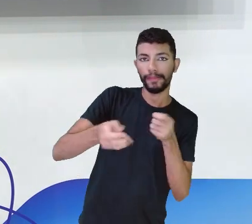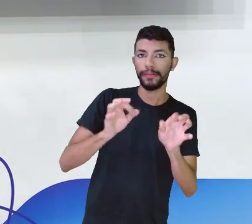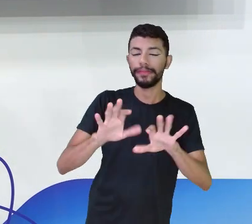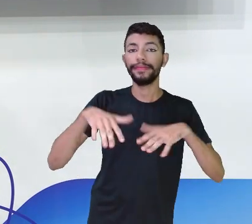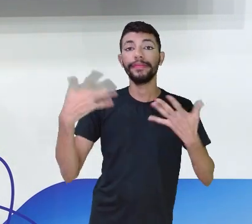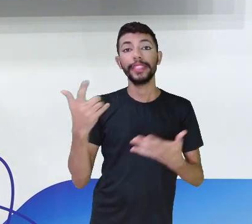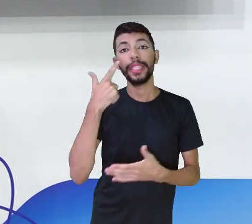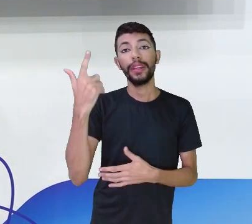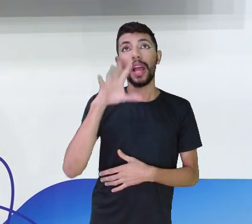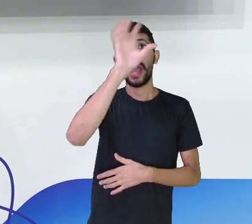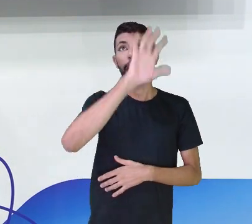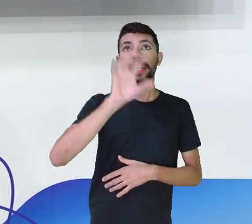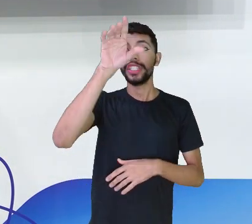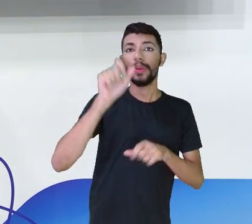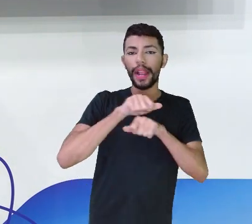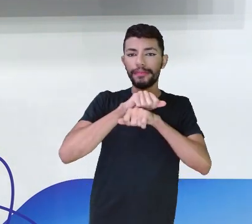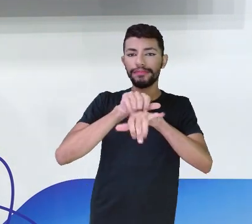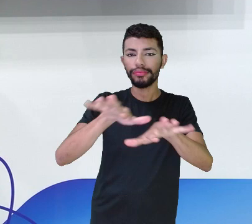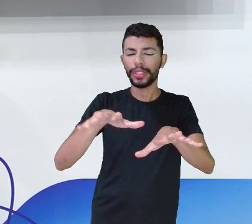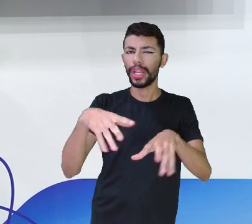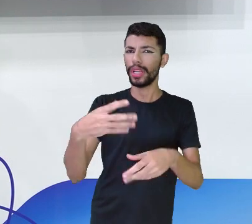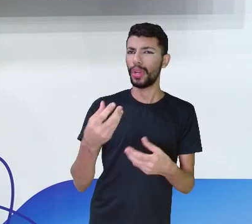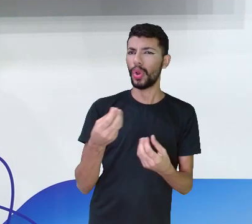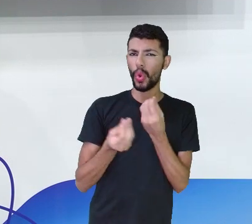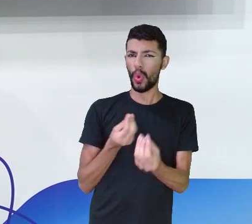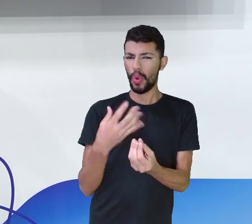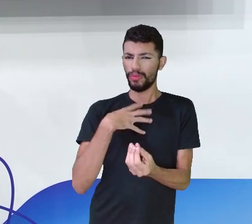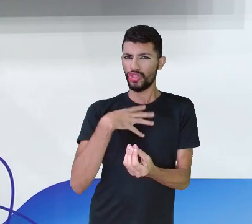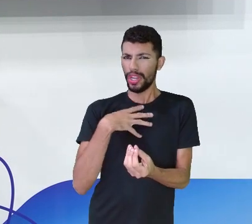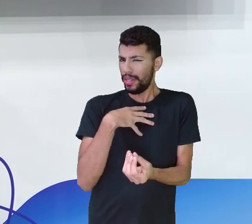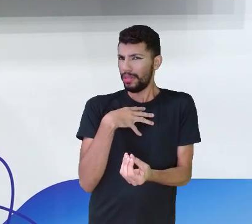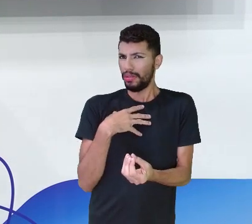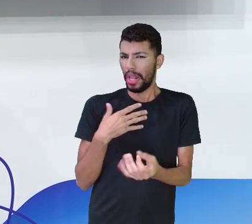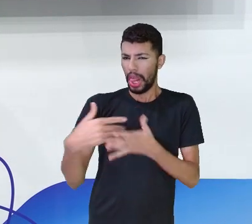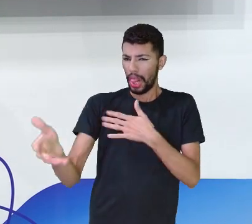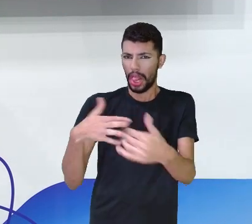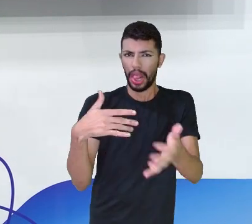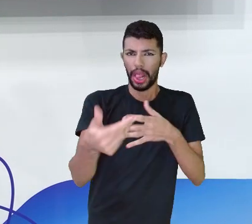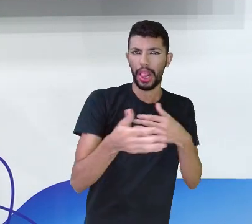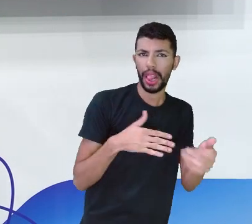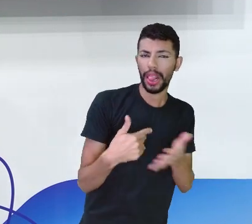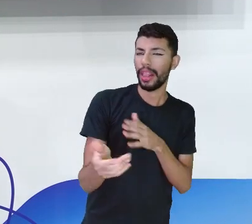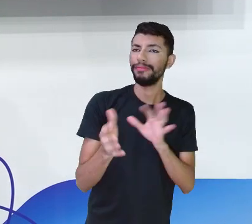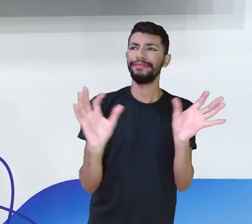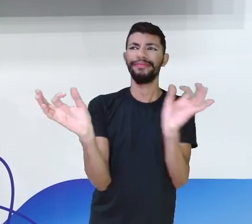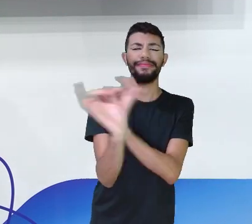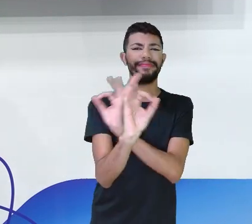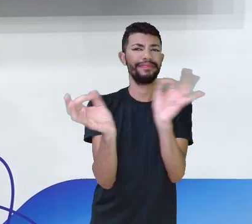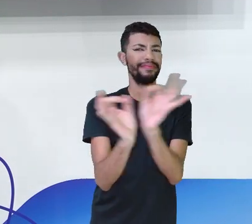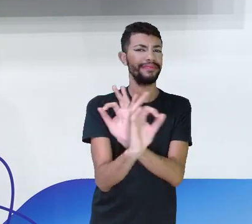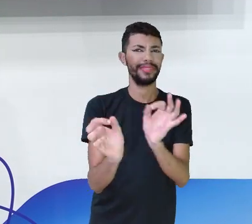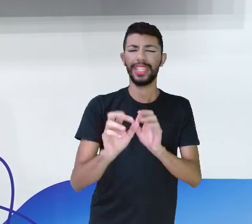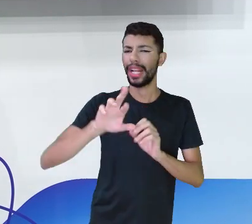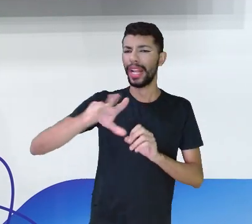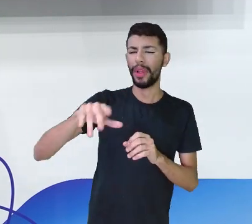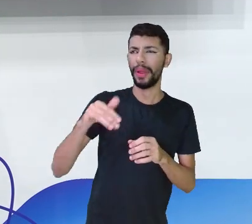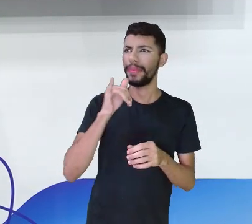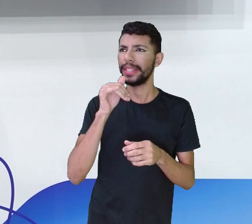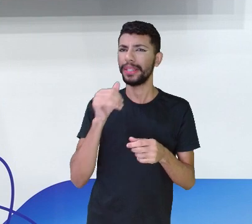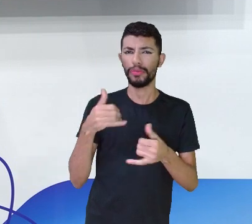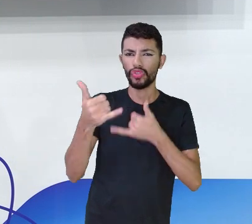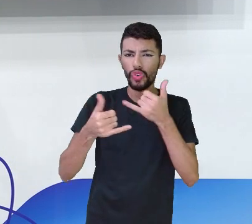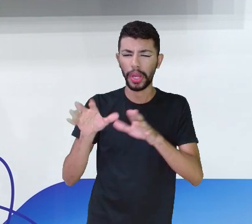são distribuídas, não é de forma aleatória, não é qual, a gente não sai colocando que nem um